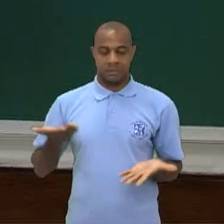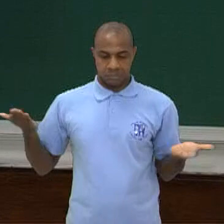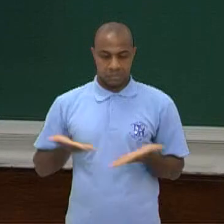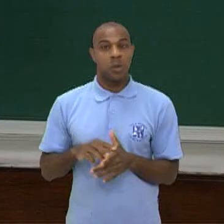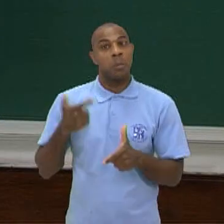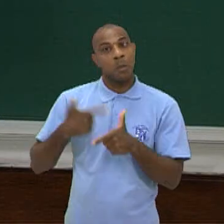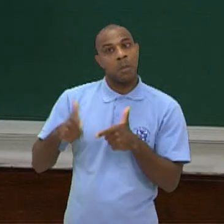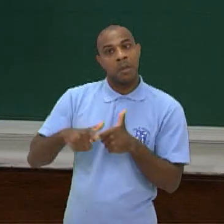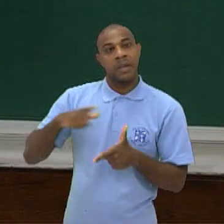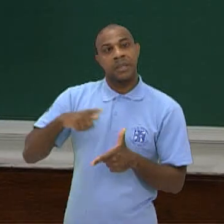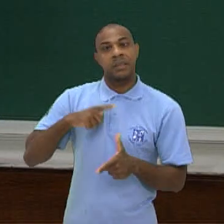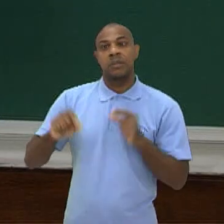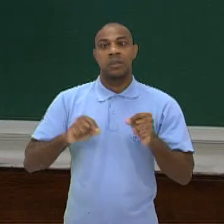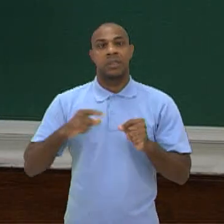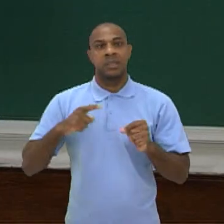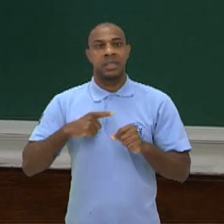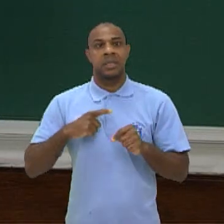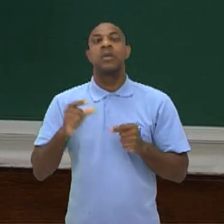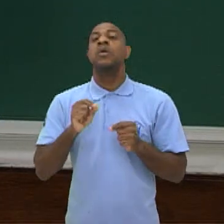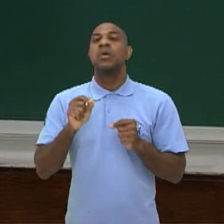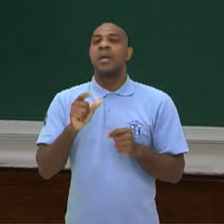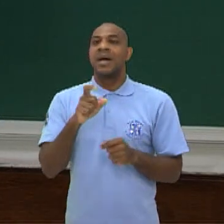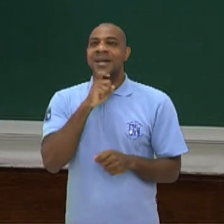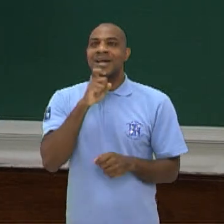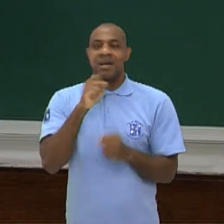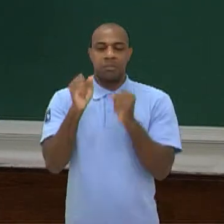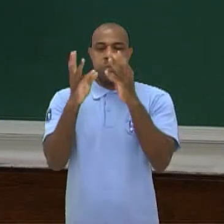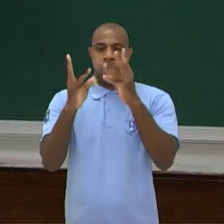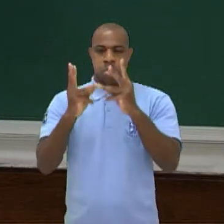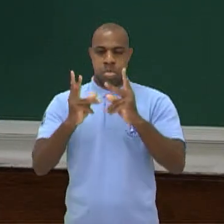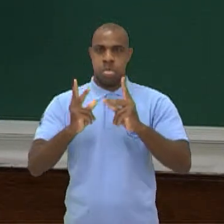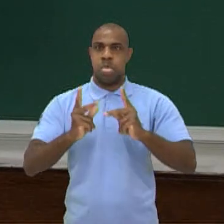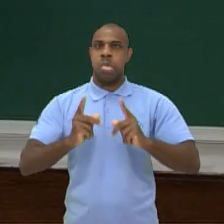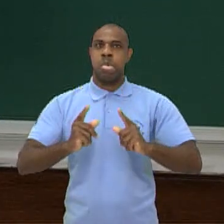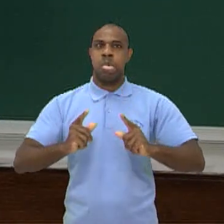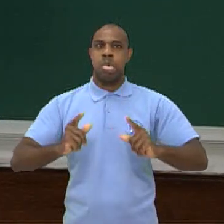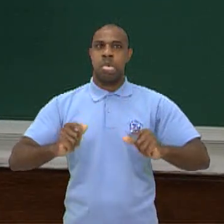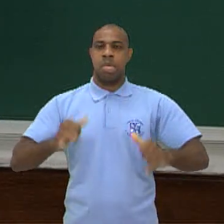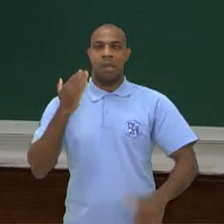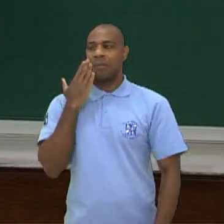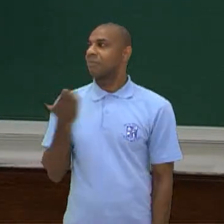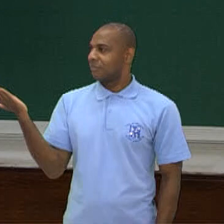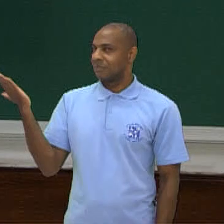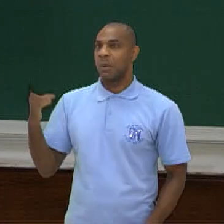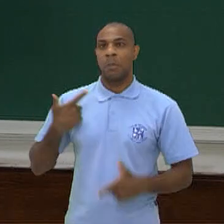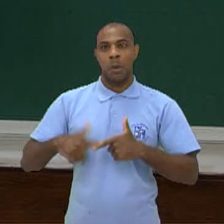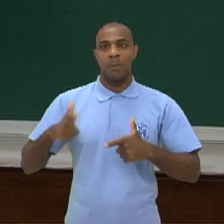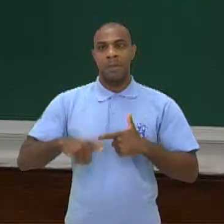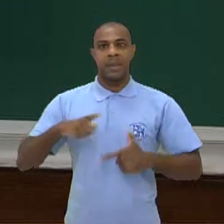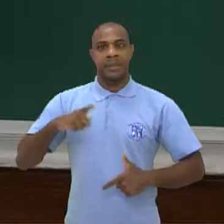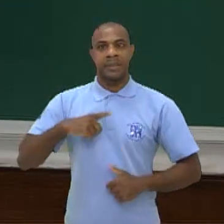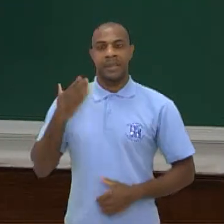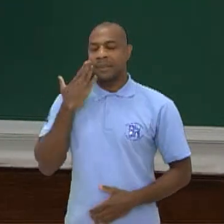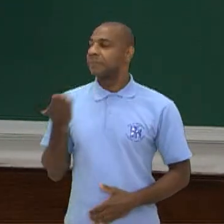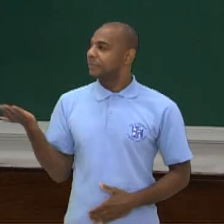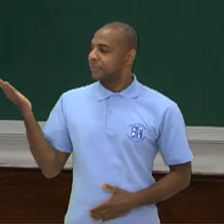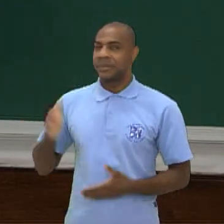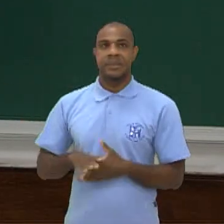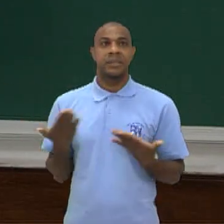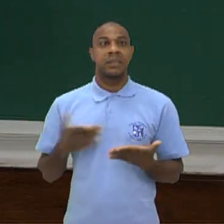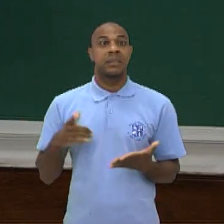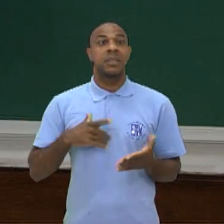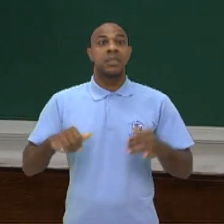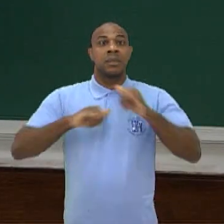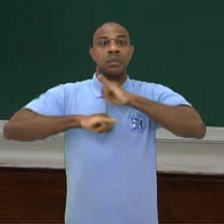ser causados pelo degelo, né, pelo descongelamento de solos. Aí eu trouxe aqui uma outra notícia um pouquinho mais antiga, de